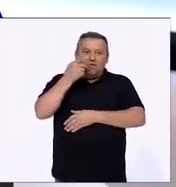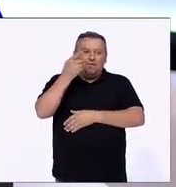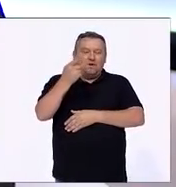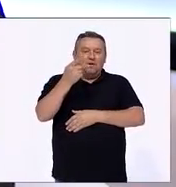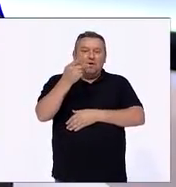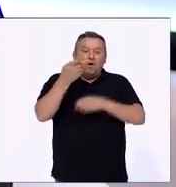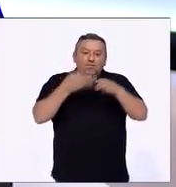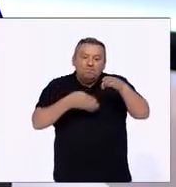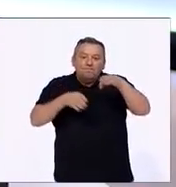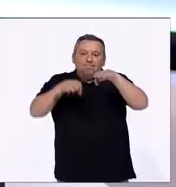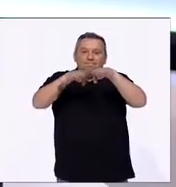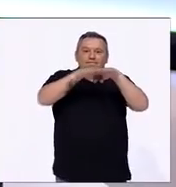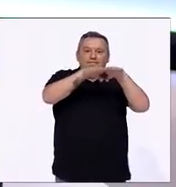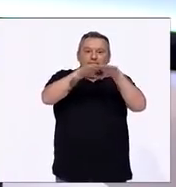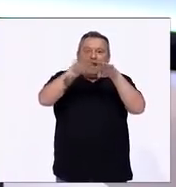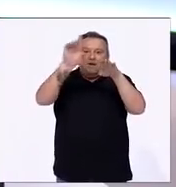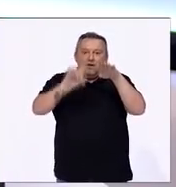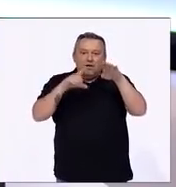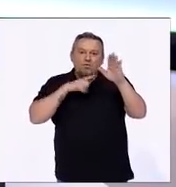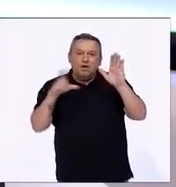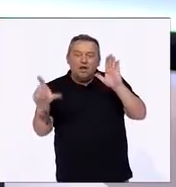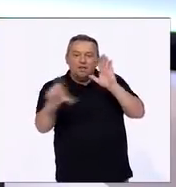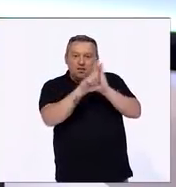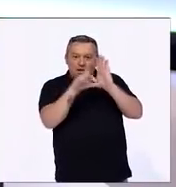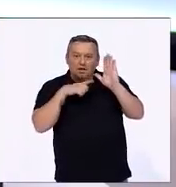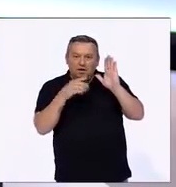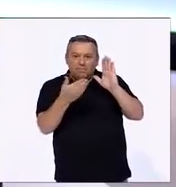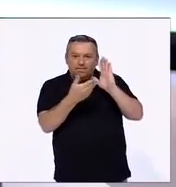a igualdade de direitos já está na lei.